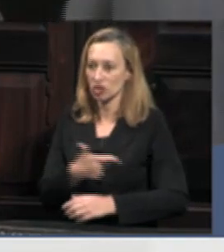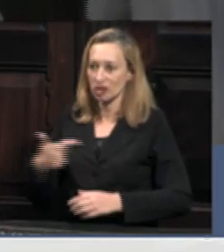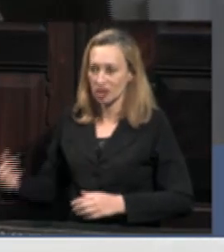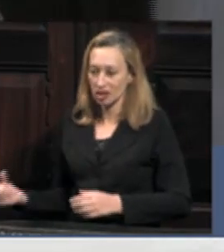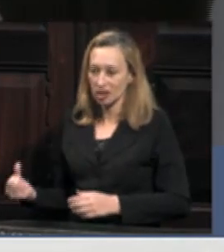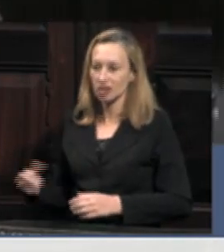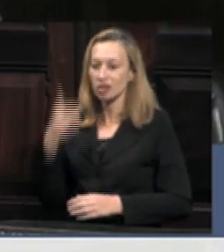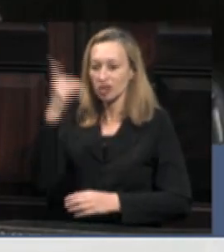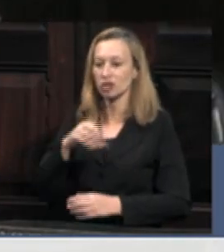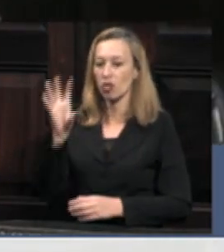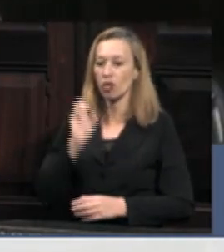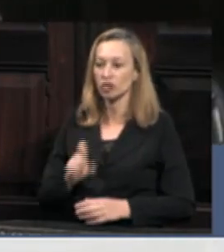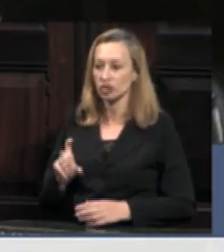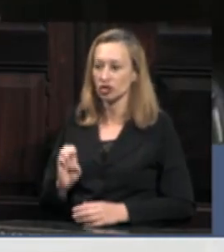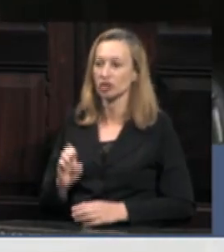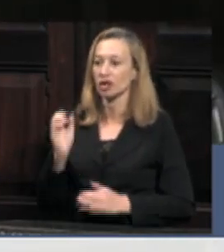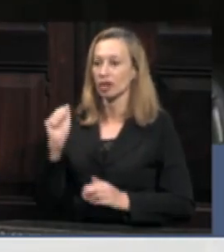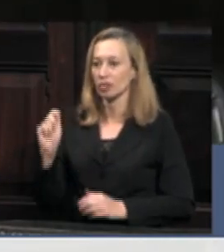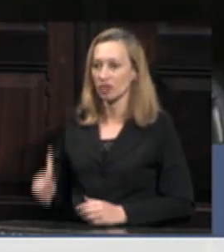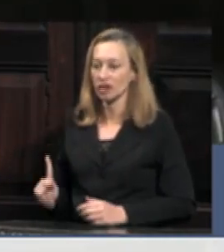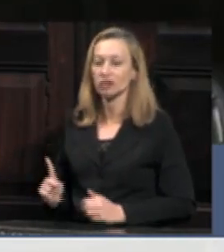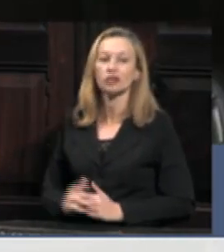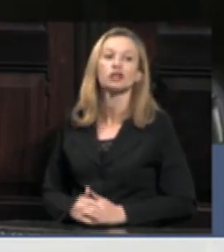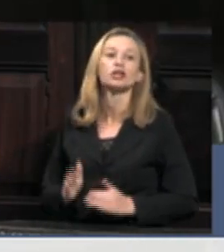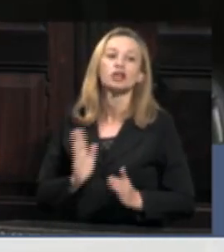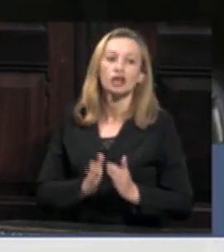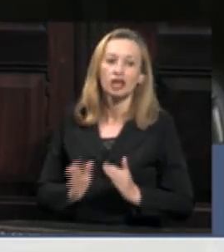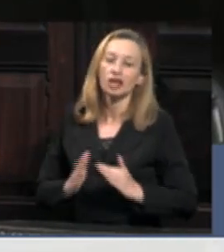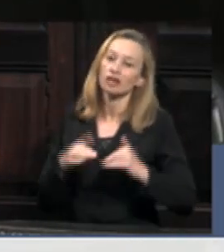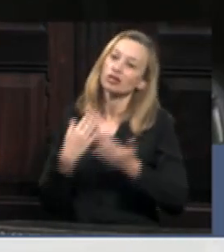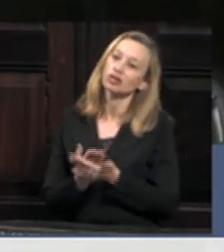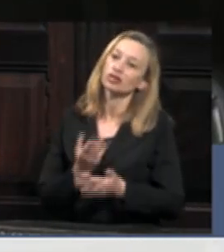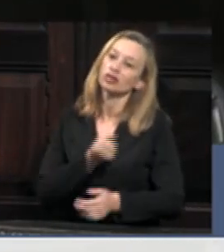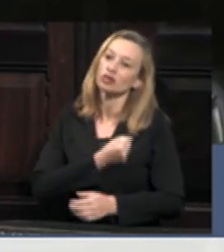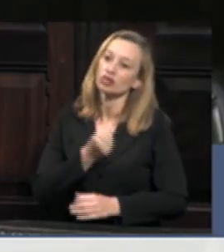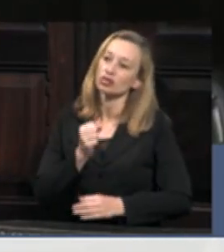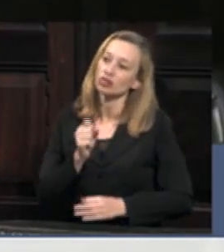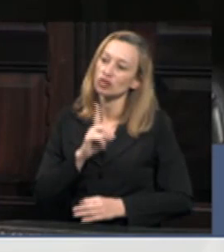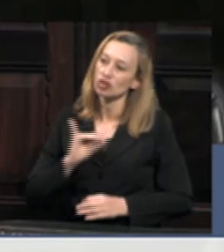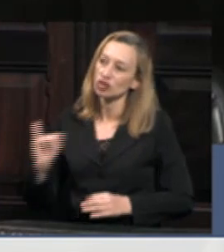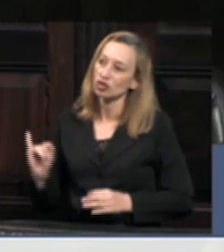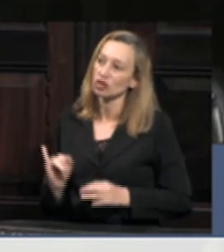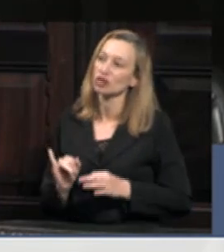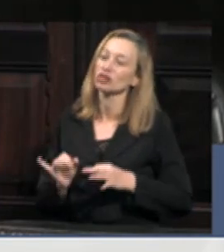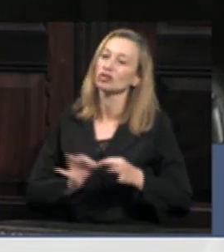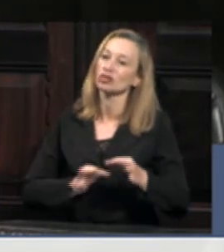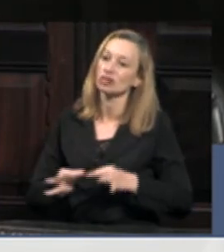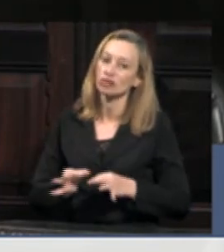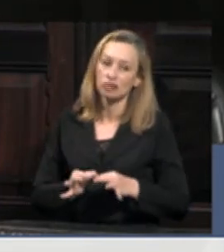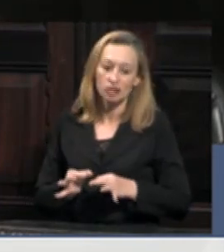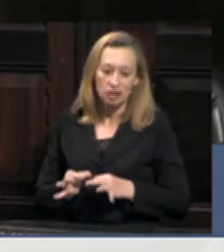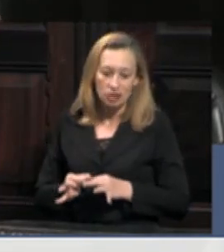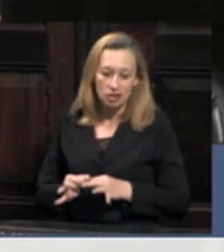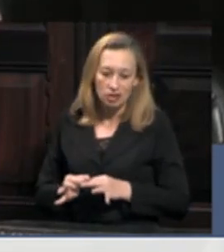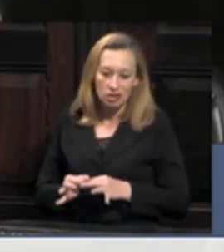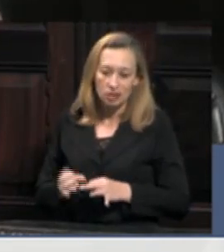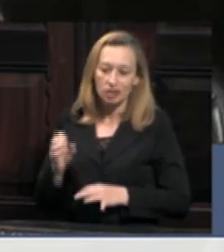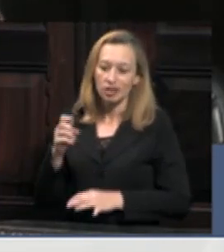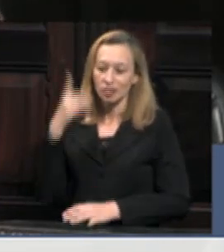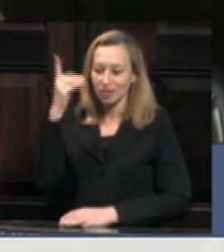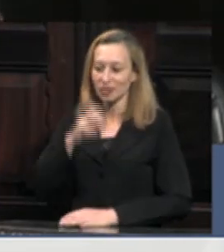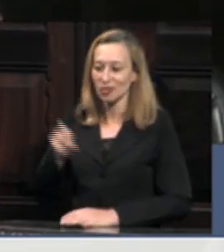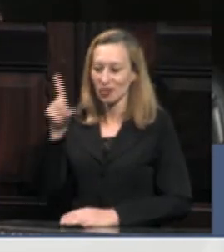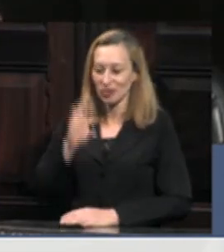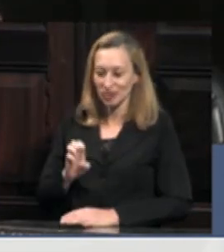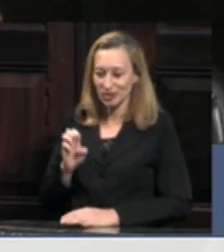Conte Bittencourt. Senhores que aprovam nesse como estão, aprovado. Requer a inclusão na ordem do dia do projeto de lei número 4041/2018, deputado Conte Bittencourt. Senhores